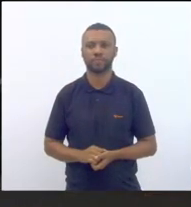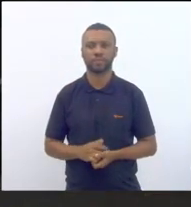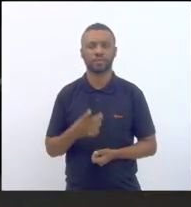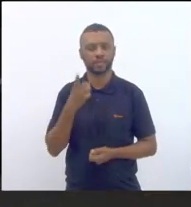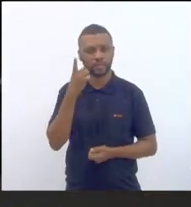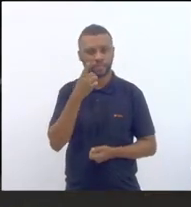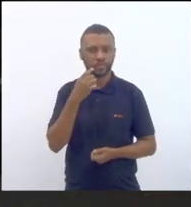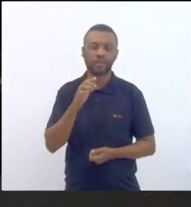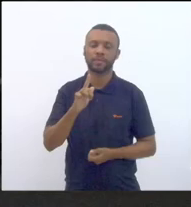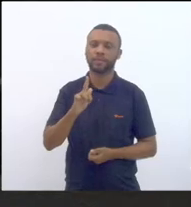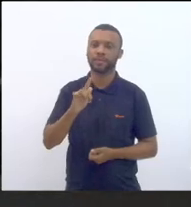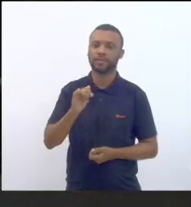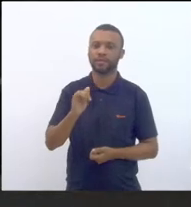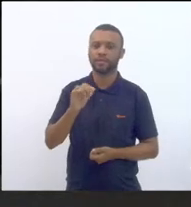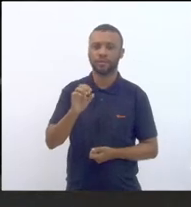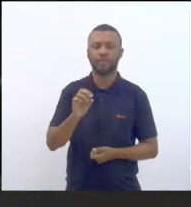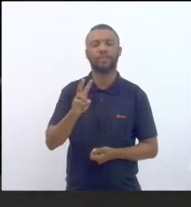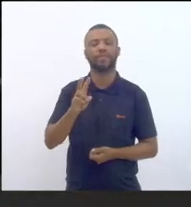Deputado Giovanni Ratinho.